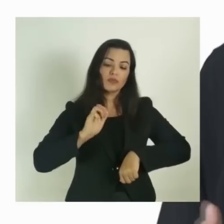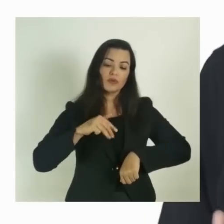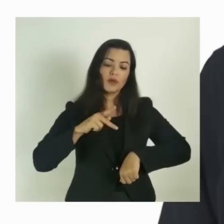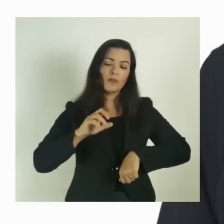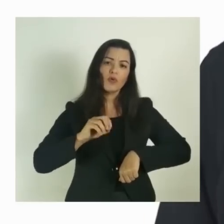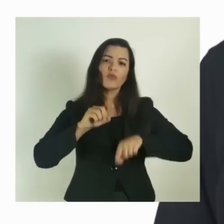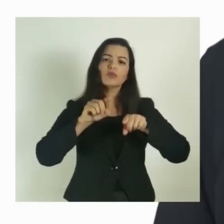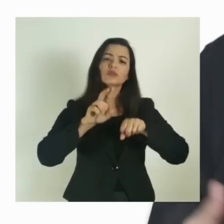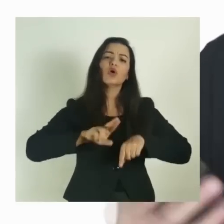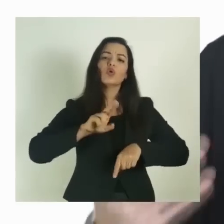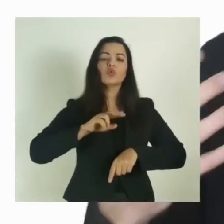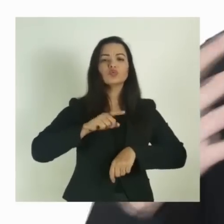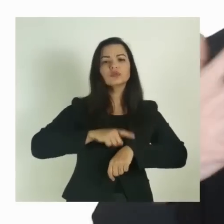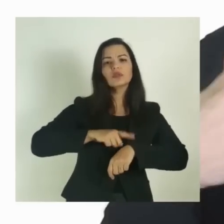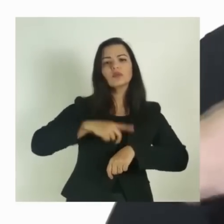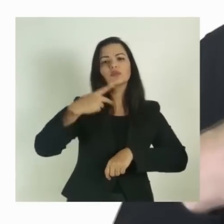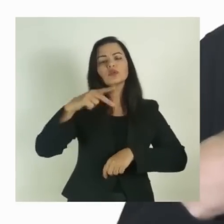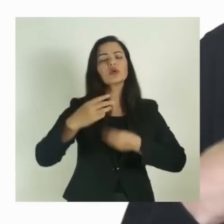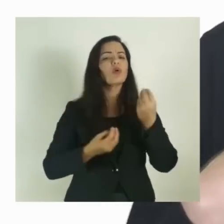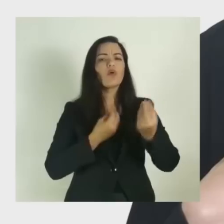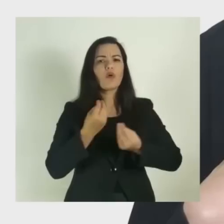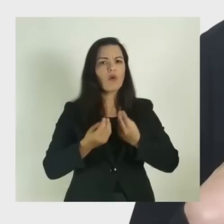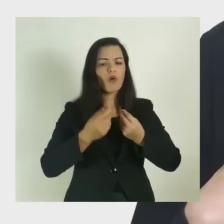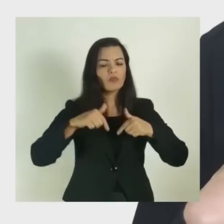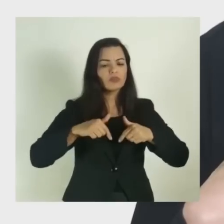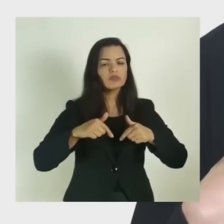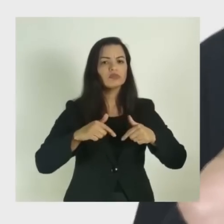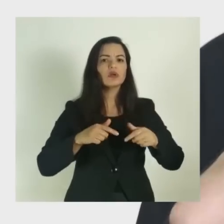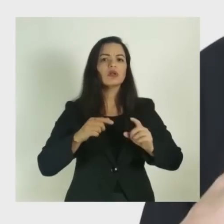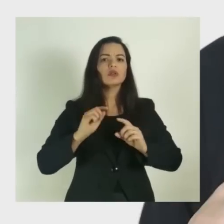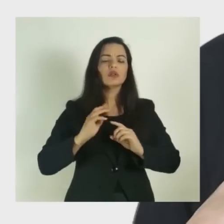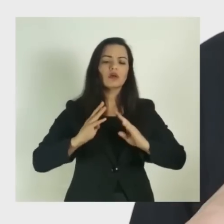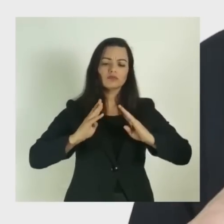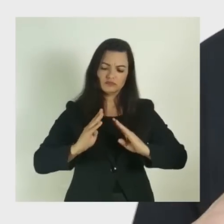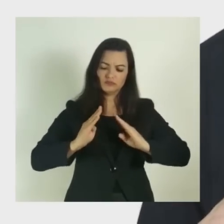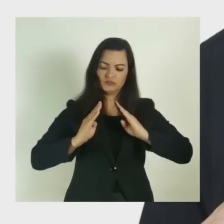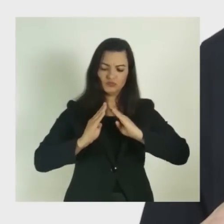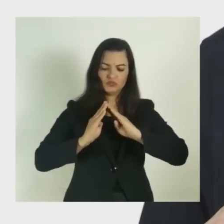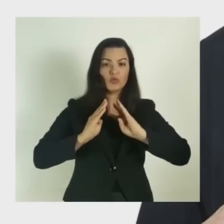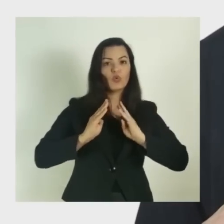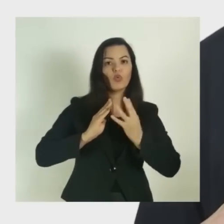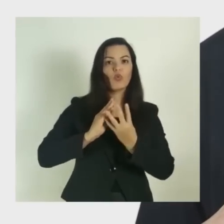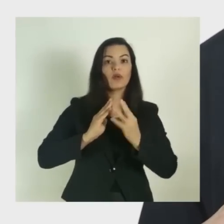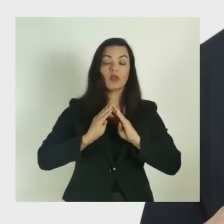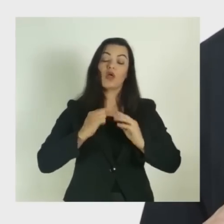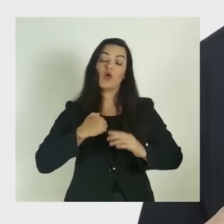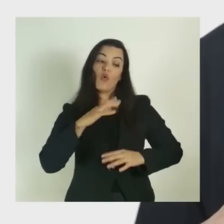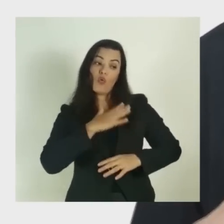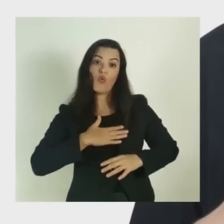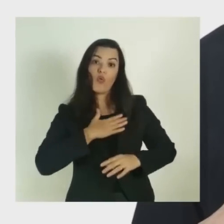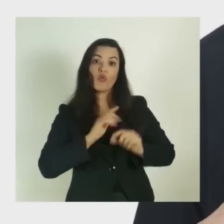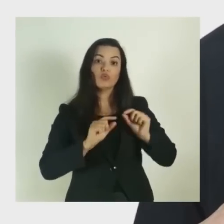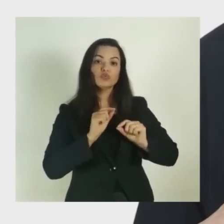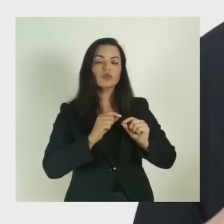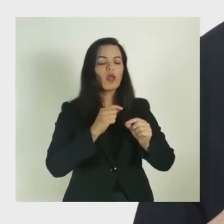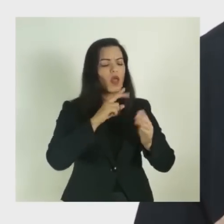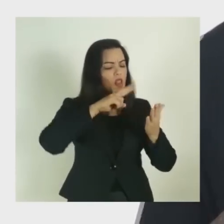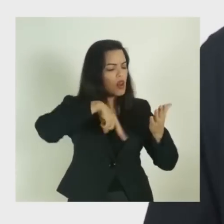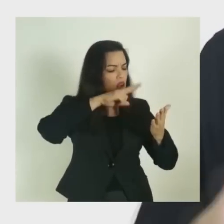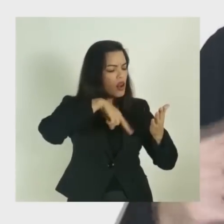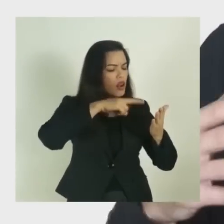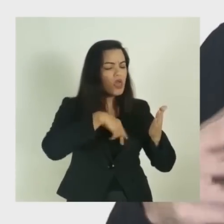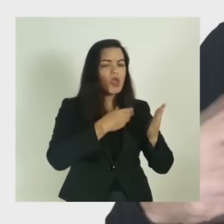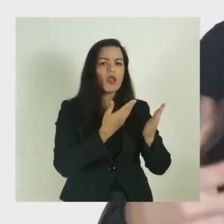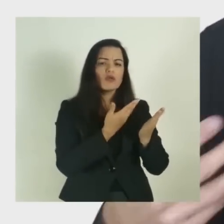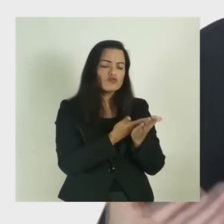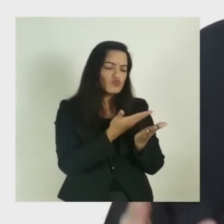durante este período de quarentena? Eu gosto de utilizar muito meu tempo investindo em conhecimento, em leitura, em pesquisa,